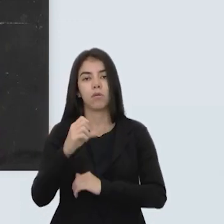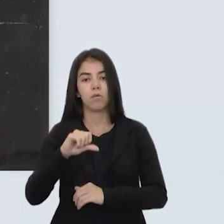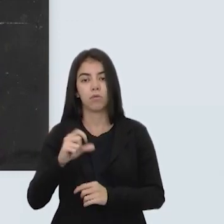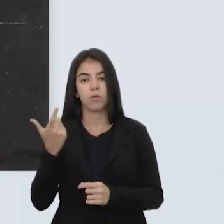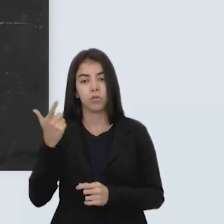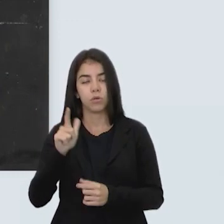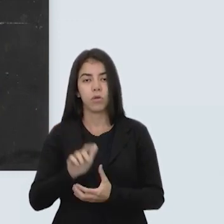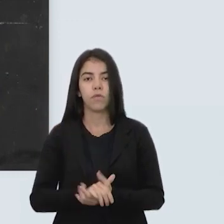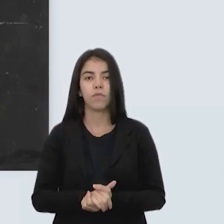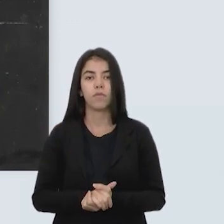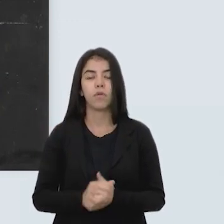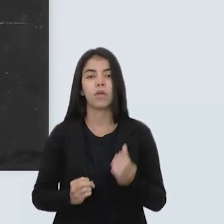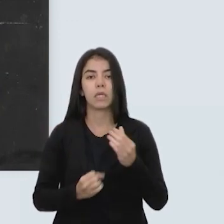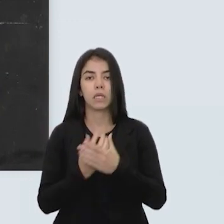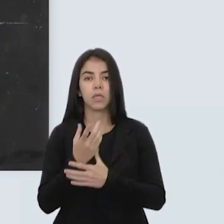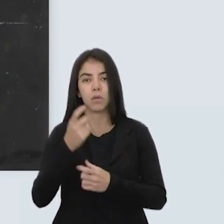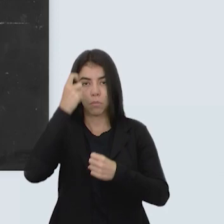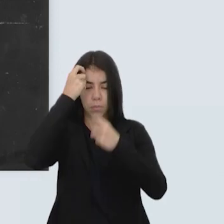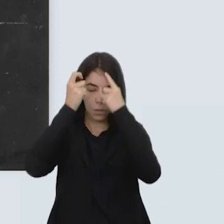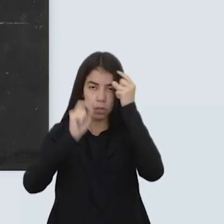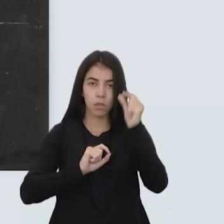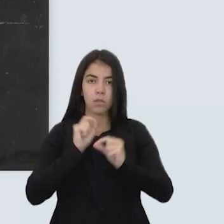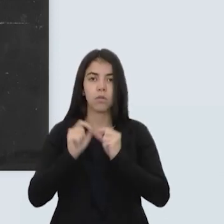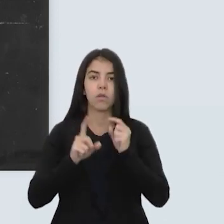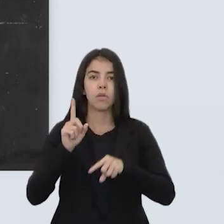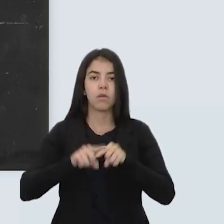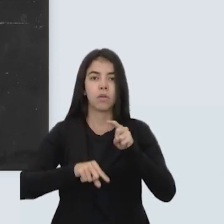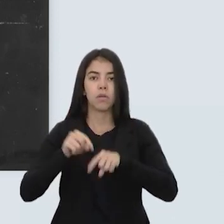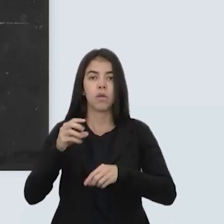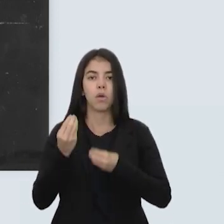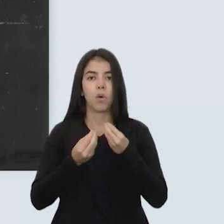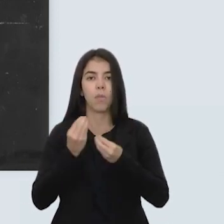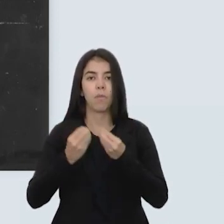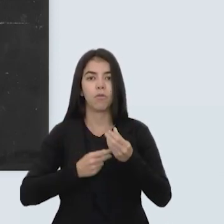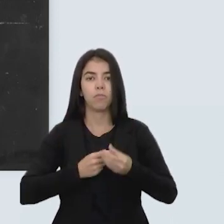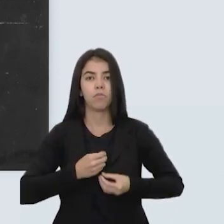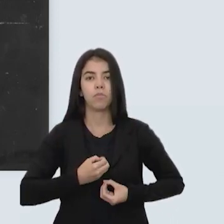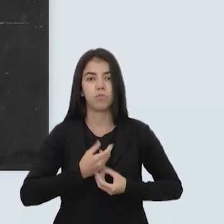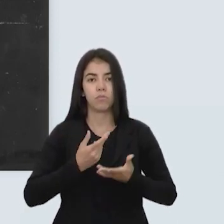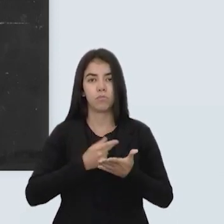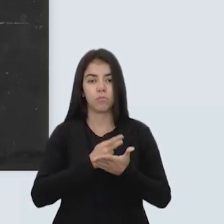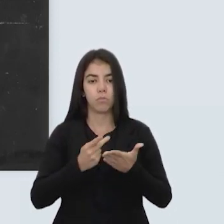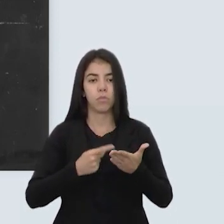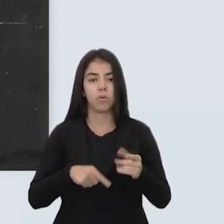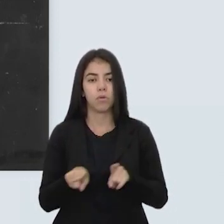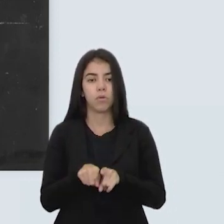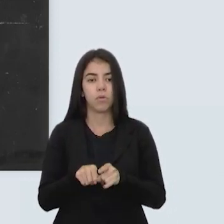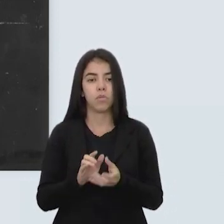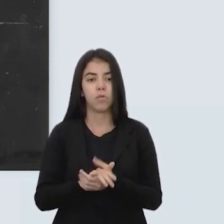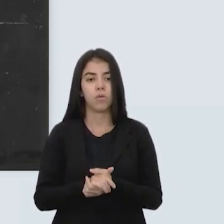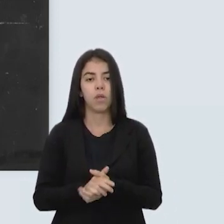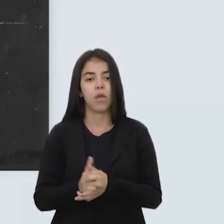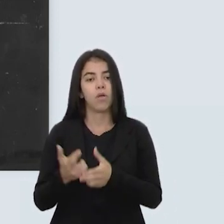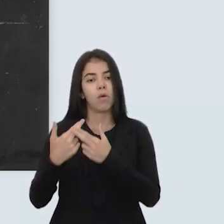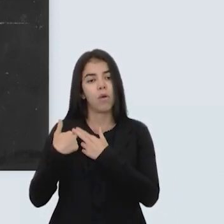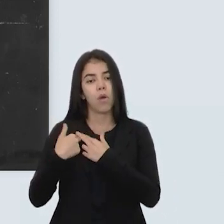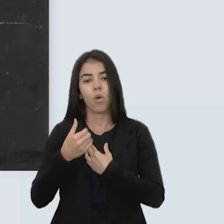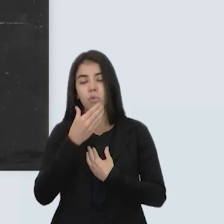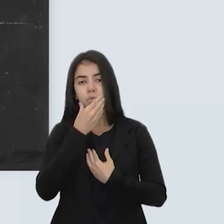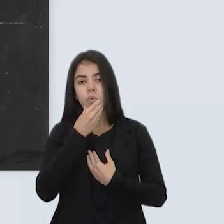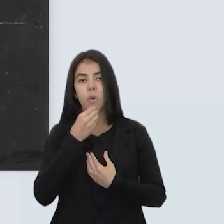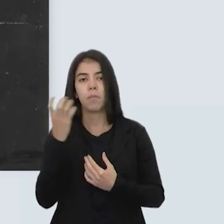novo, surgiu uma ideia que foi materializada num poema chamado O Fardo do Homem Branco,